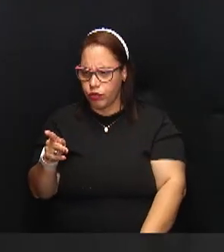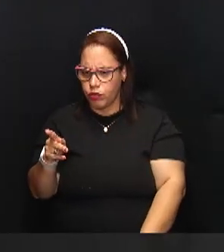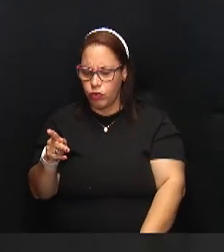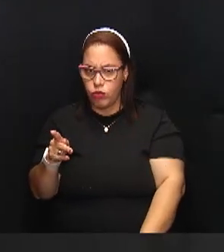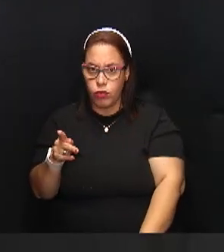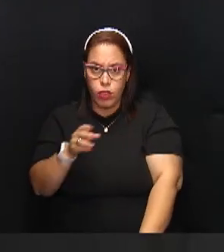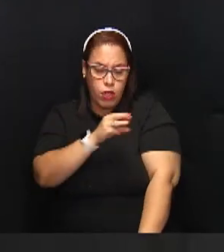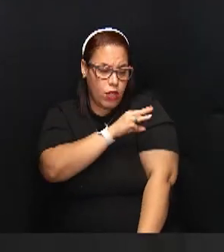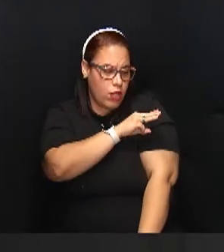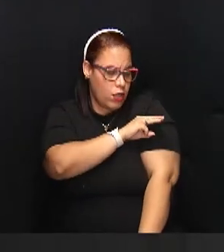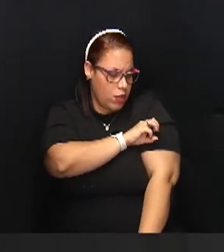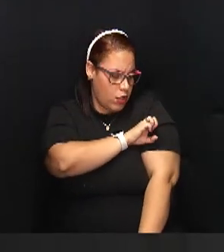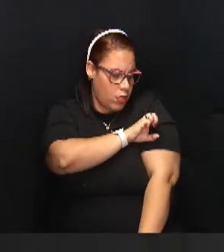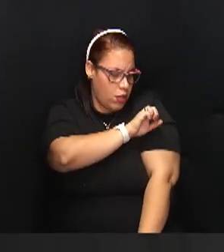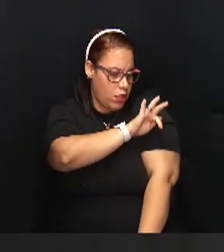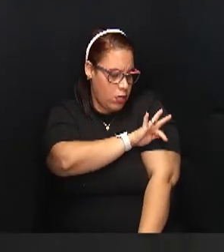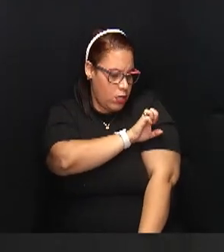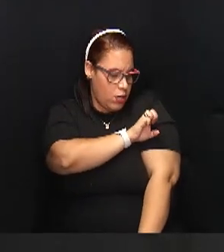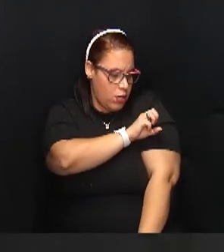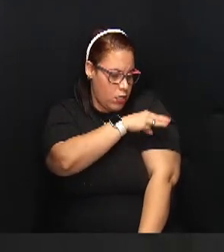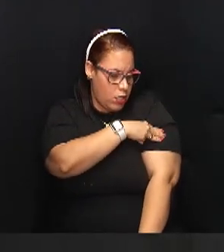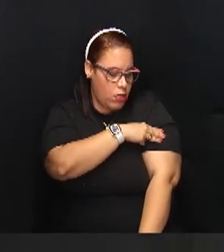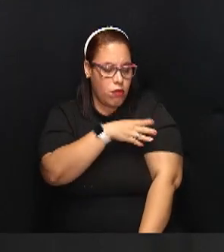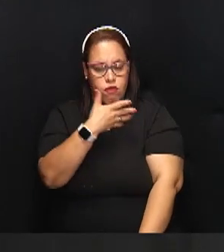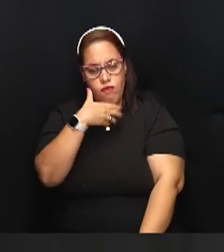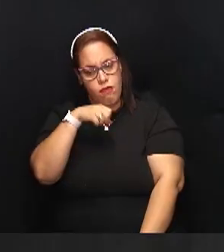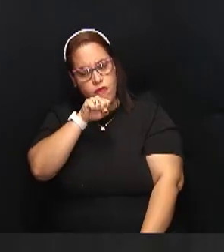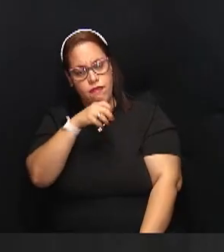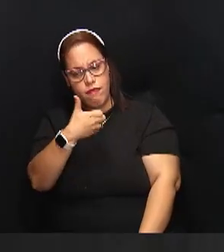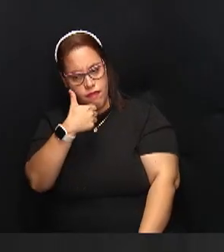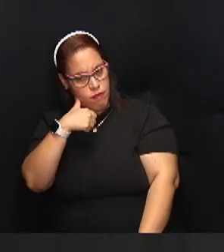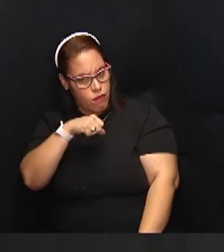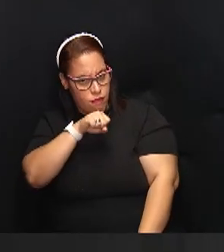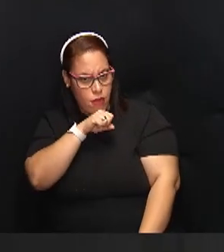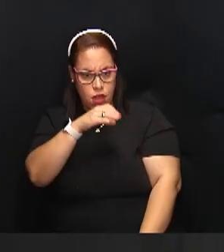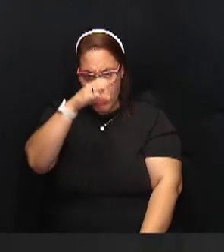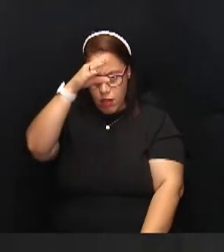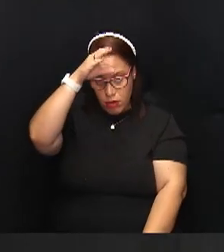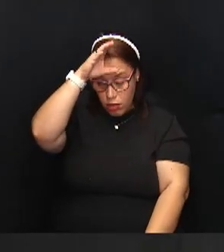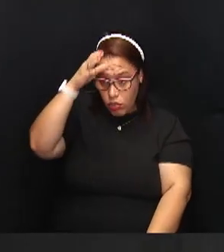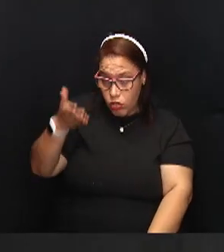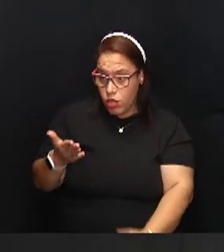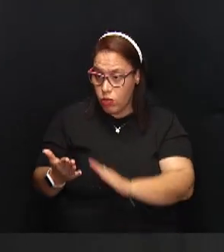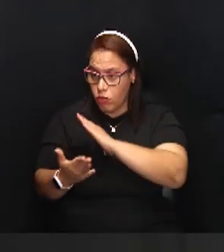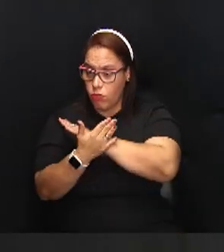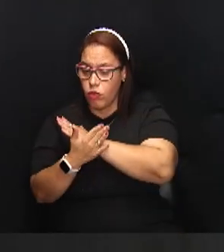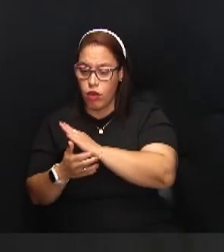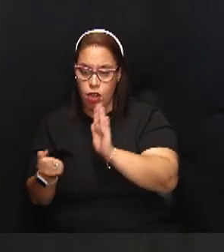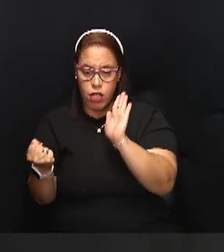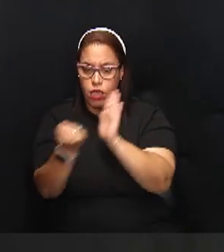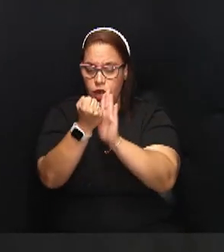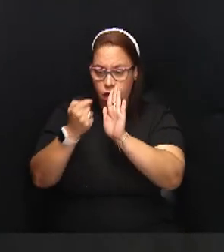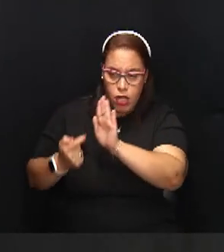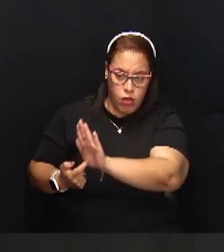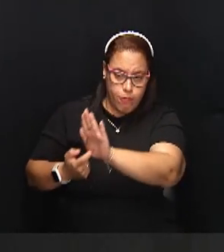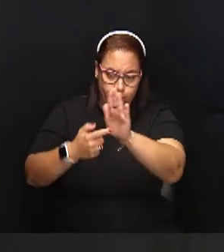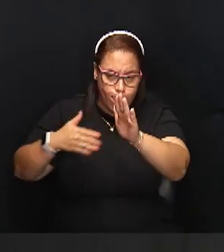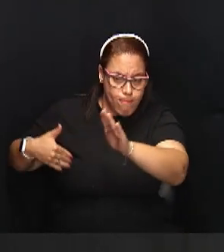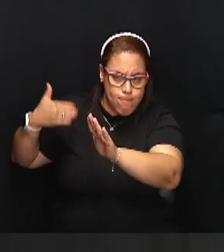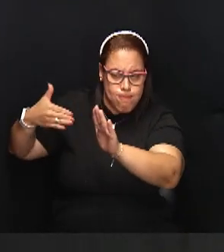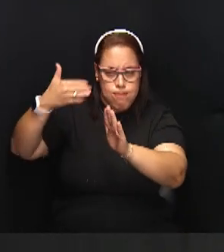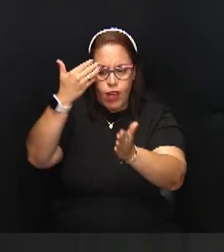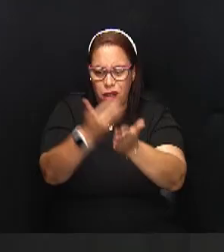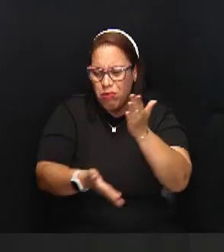ginásio, que me ensinaram muito, tal como pai, mãe, né, tios, enfim. Mas é um legado que você traz e você não pode